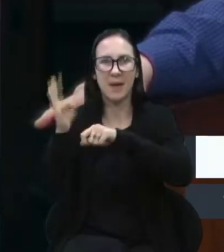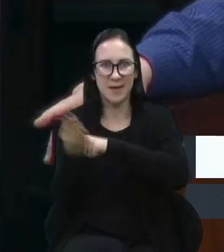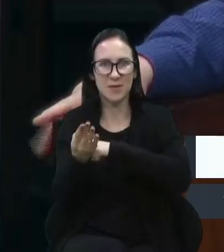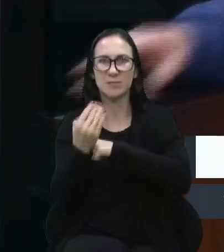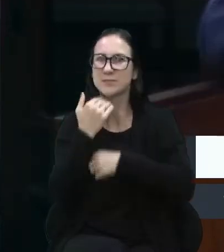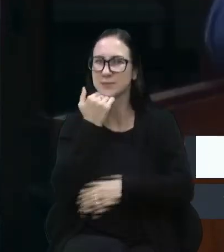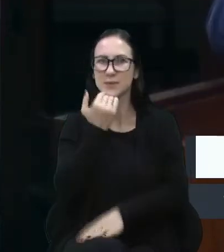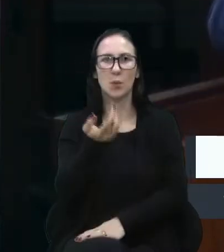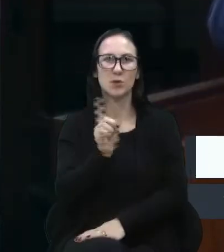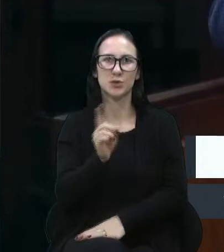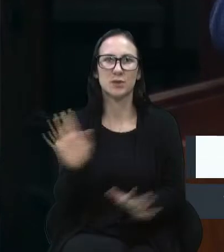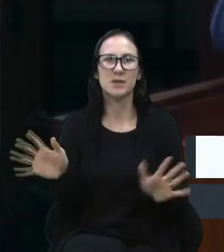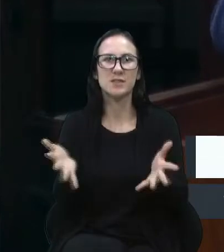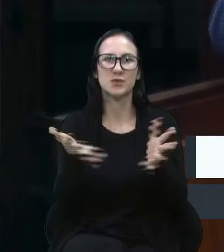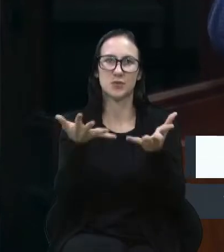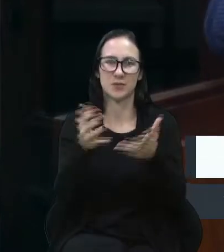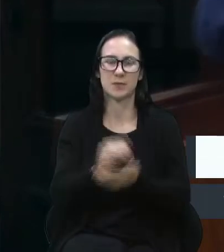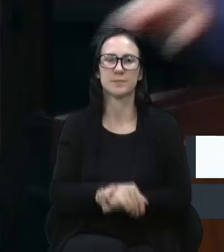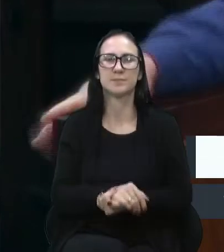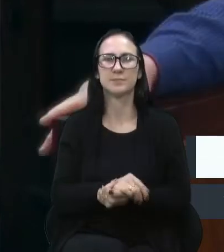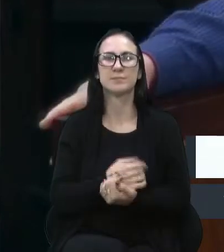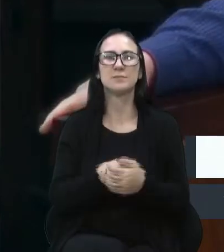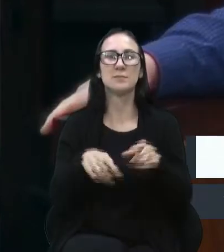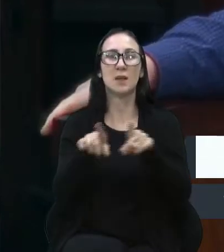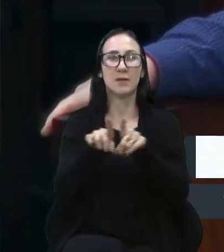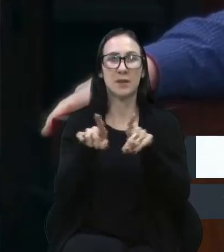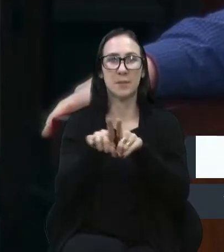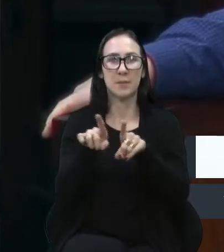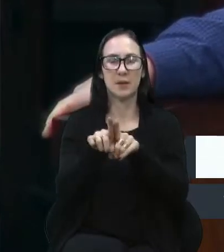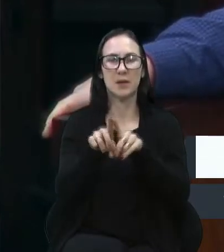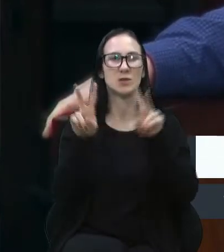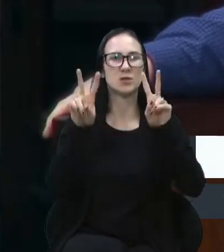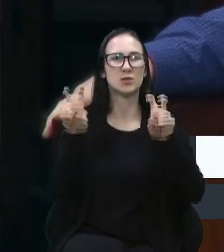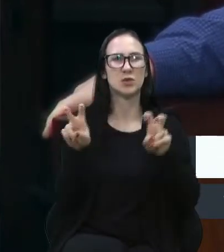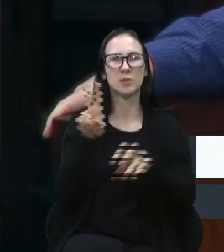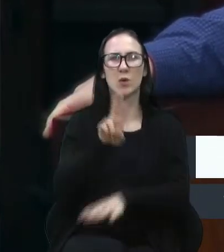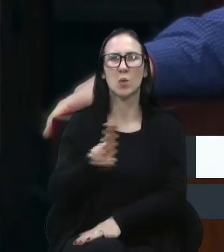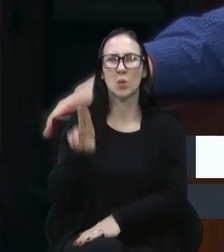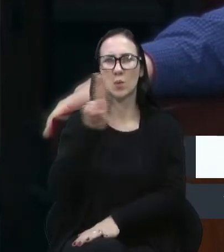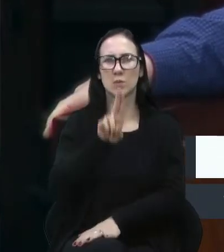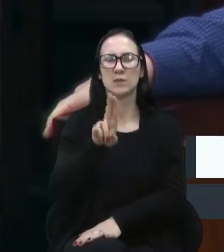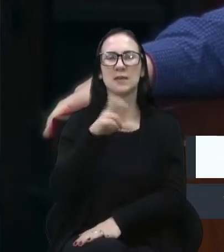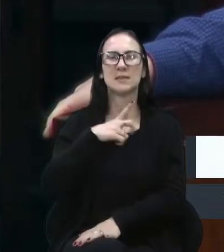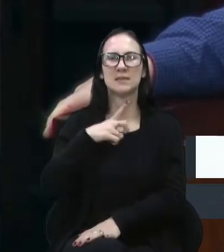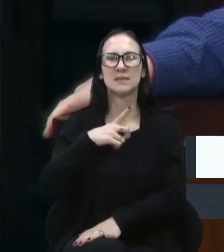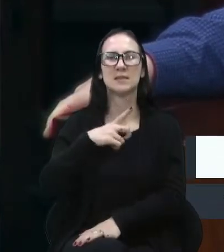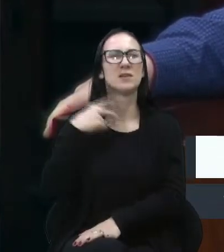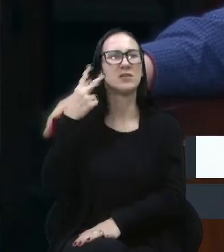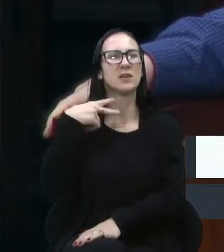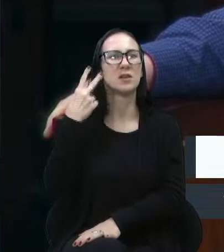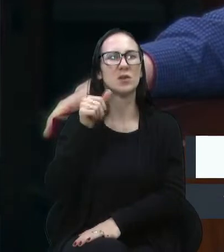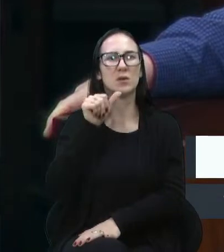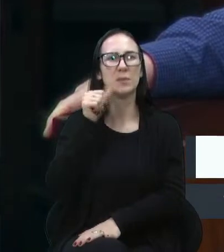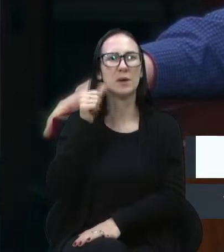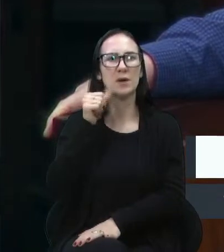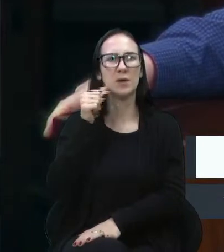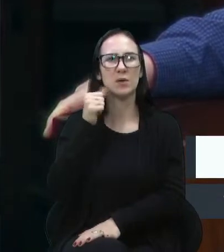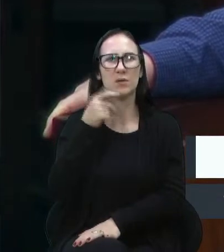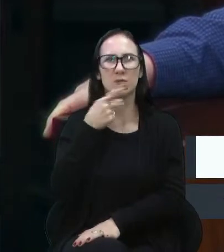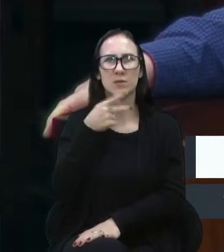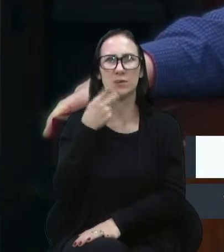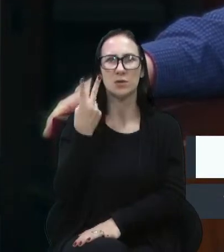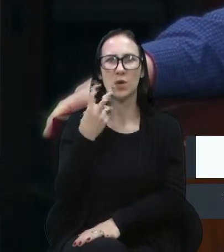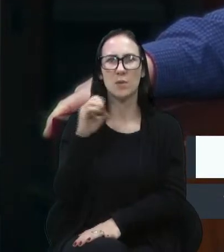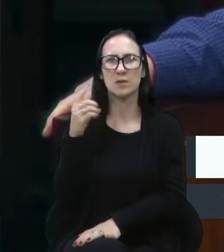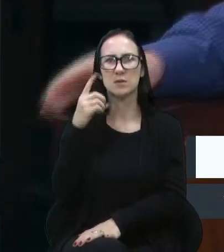gestão, faço algumas colocações. A utilização foi citada pelo Marcon do Bus Door. Em 2019 já